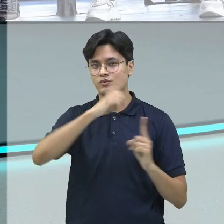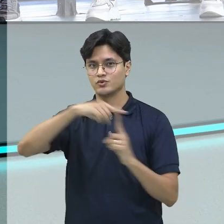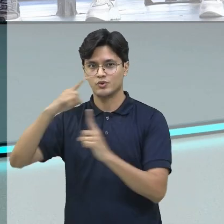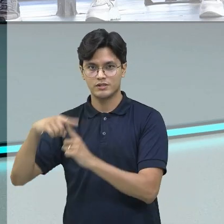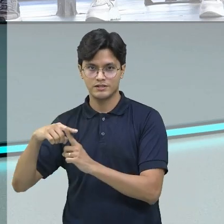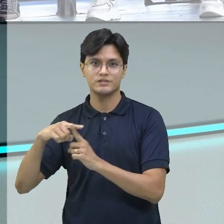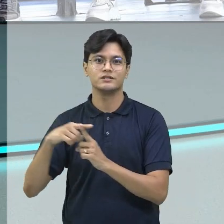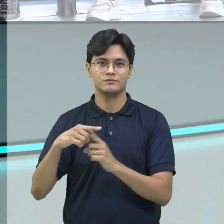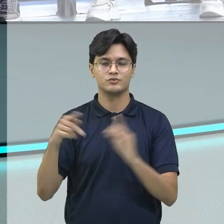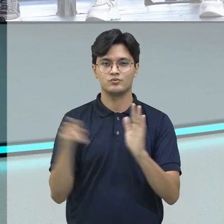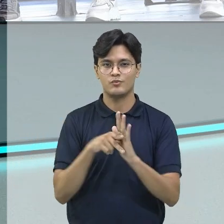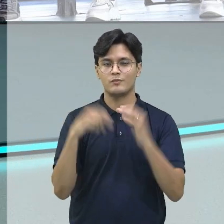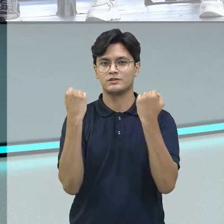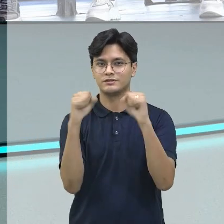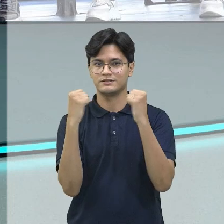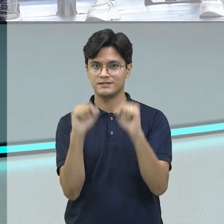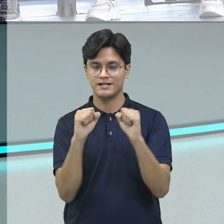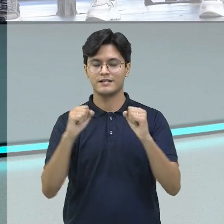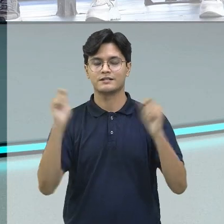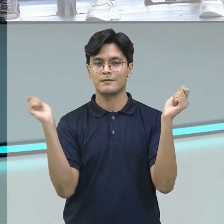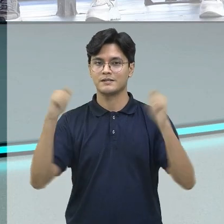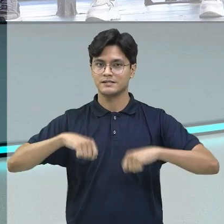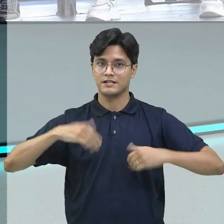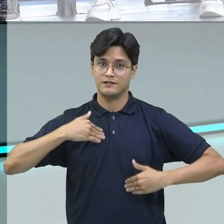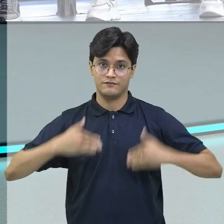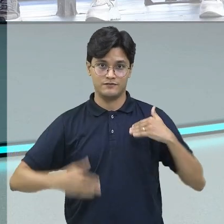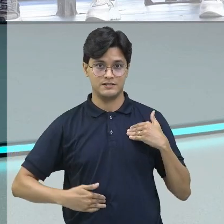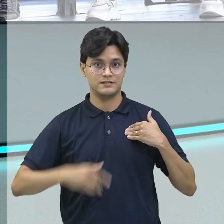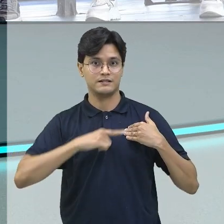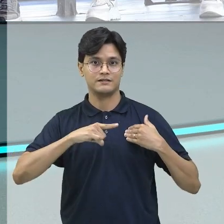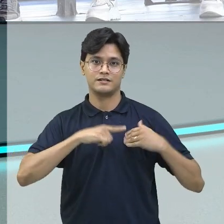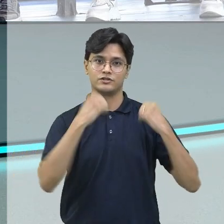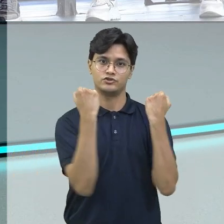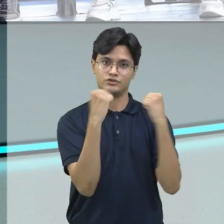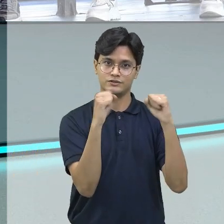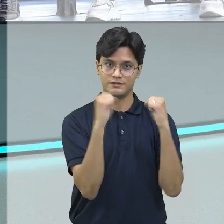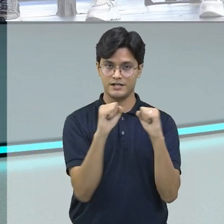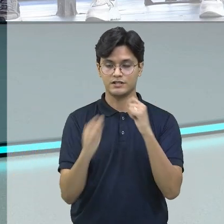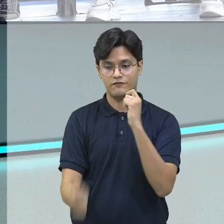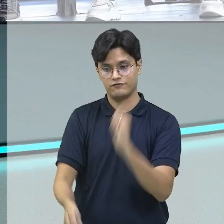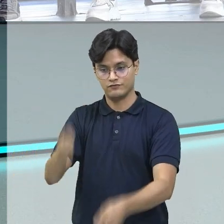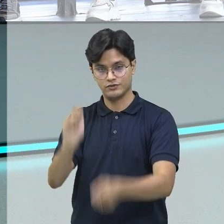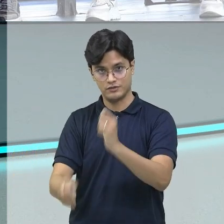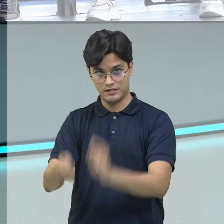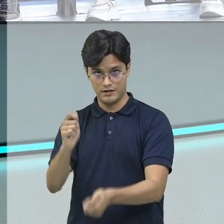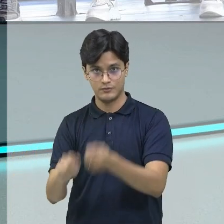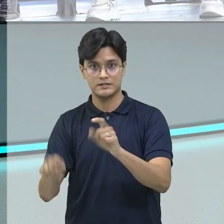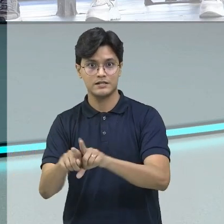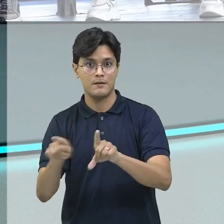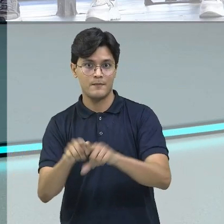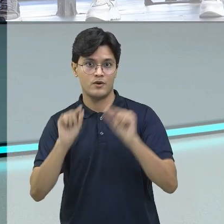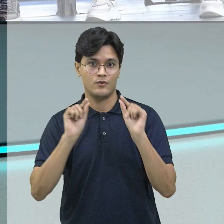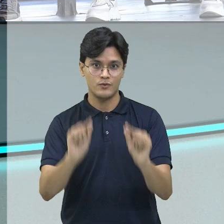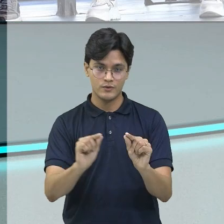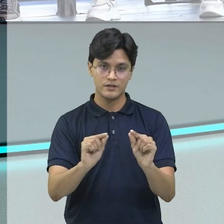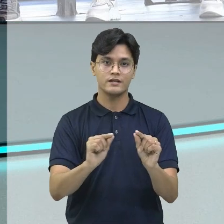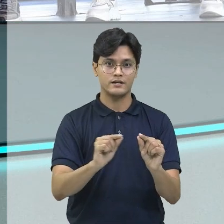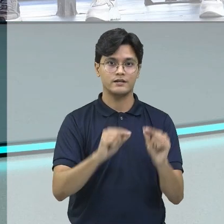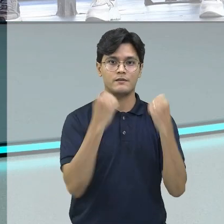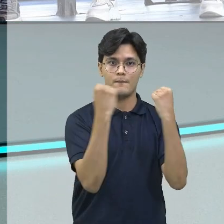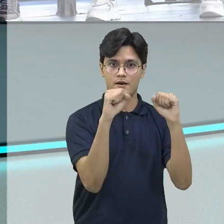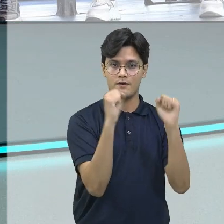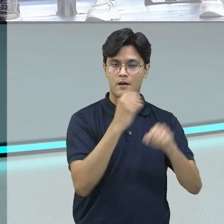condicionamento físico, tanto a ginástica funcional quanto a musculação. Na verdade,